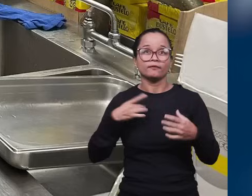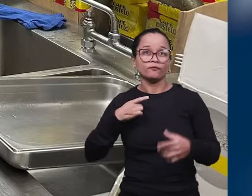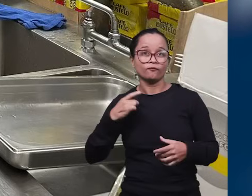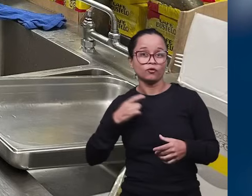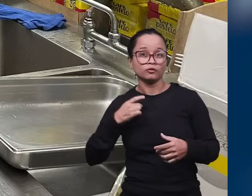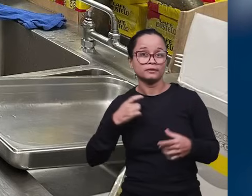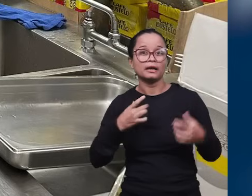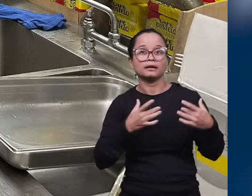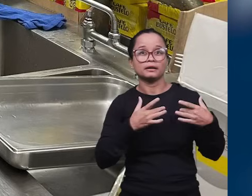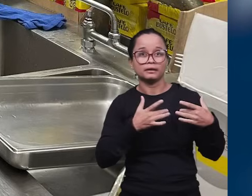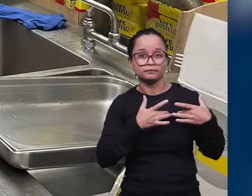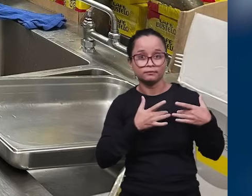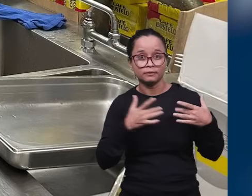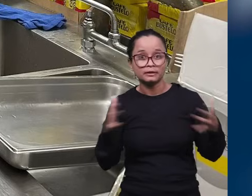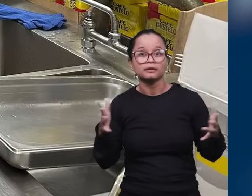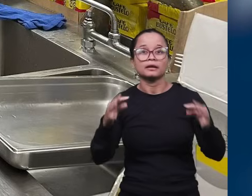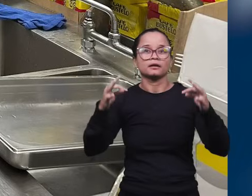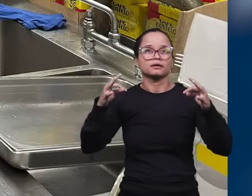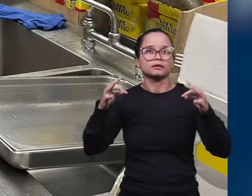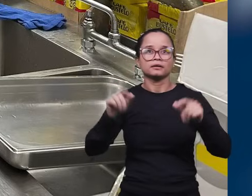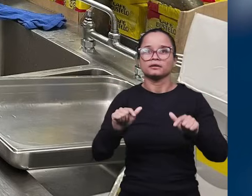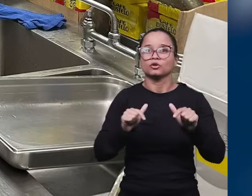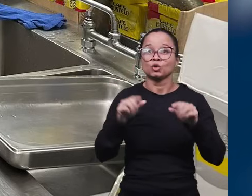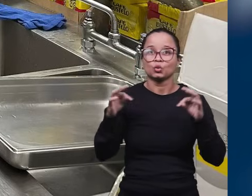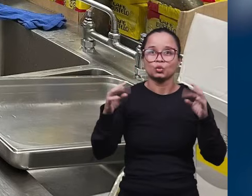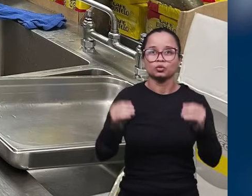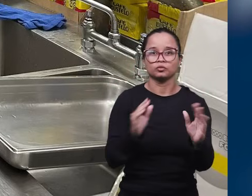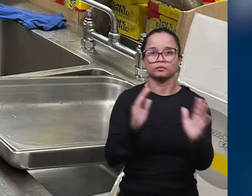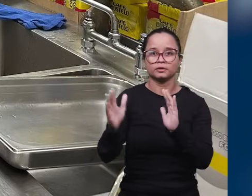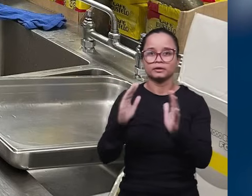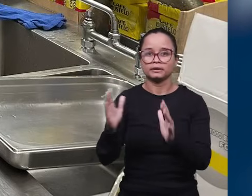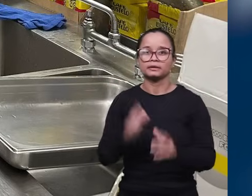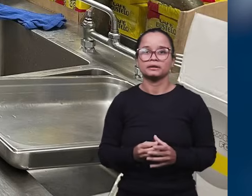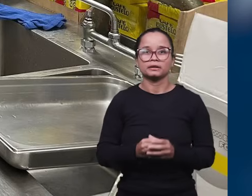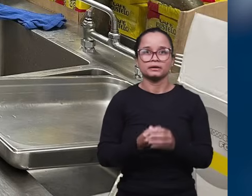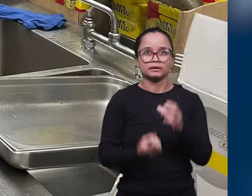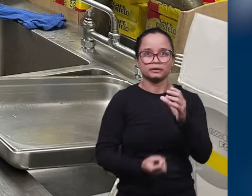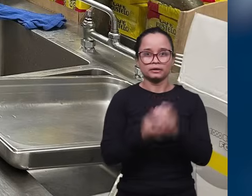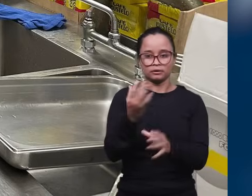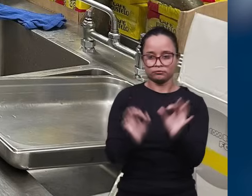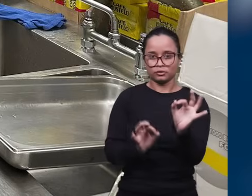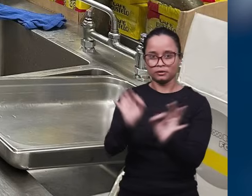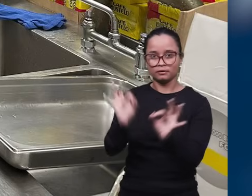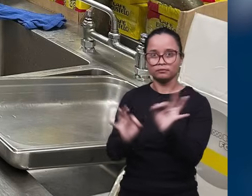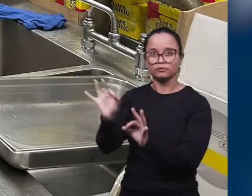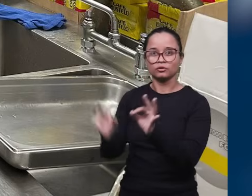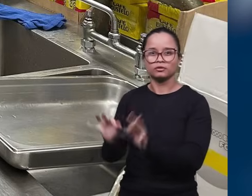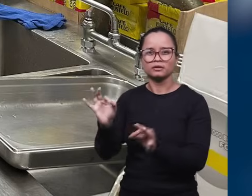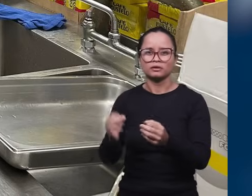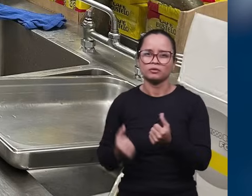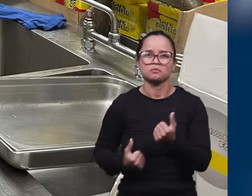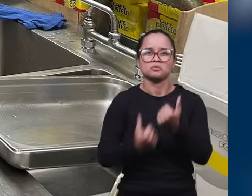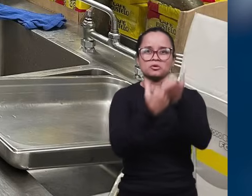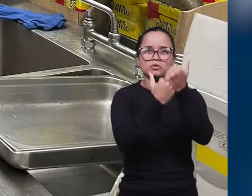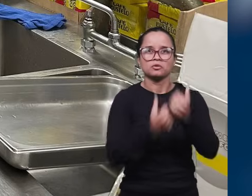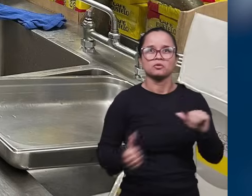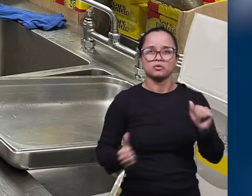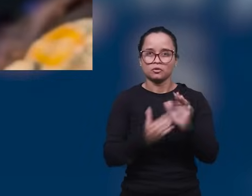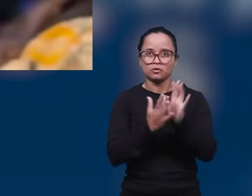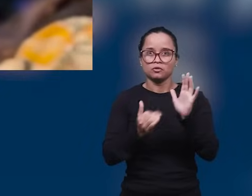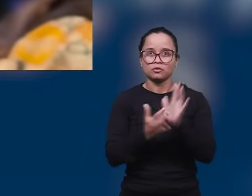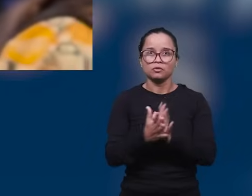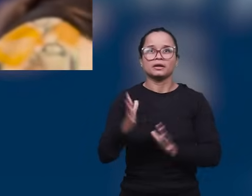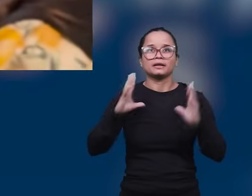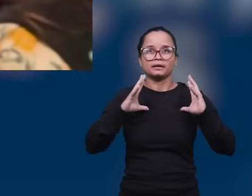de voluntários, que atuaram em todos os estágios do evento, desde a montagem, organização, suporte,